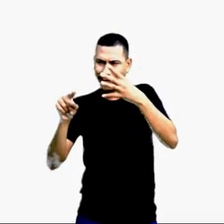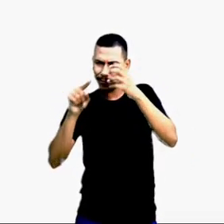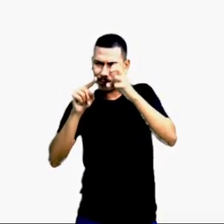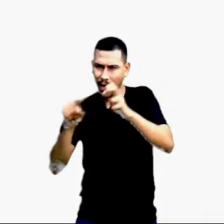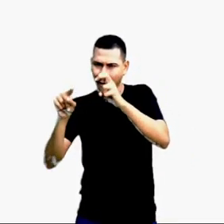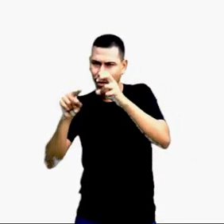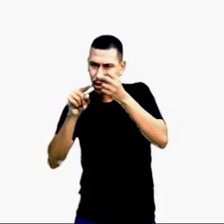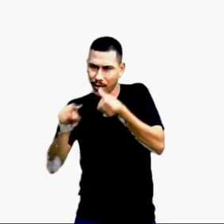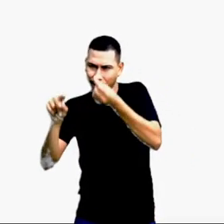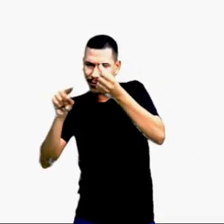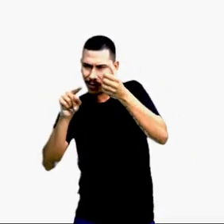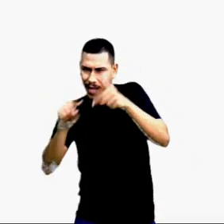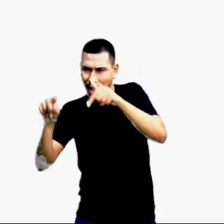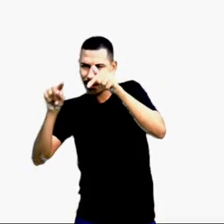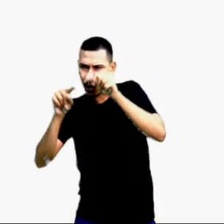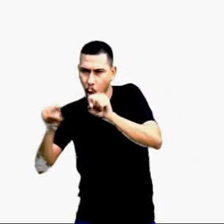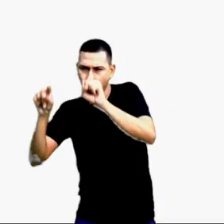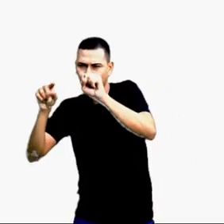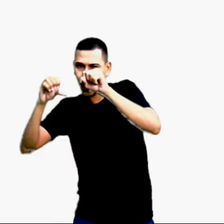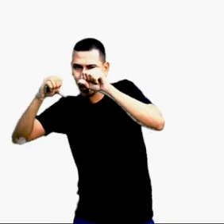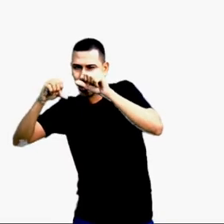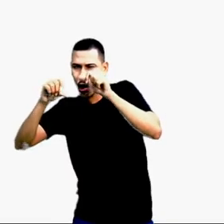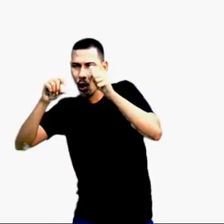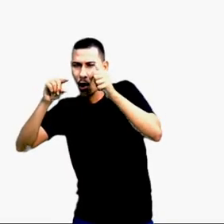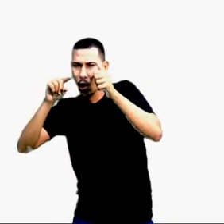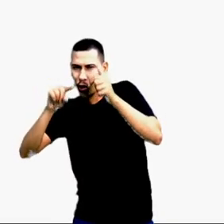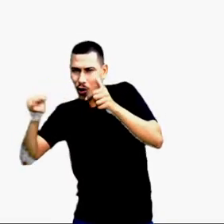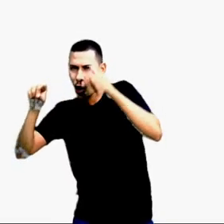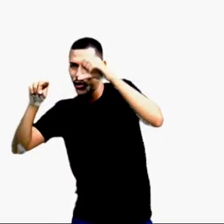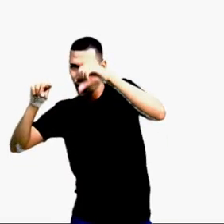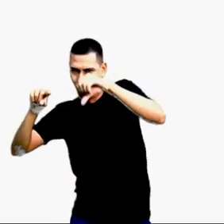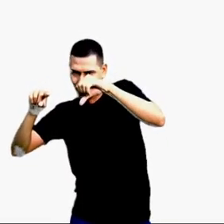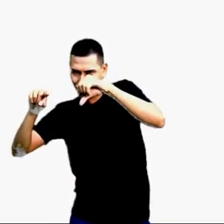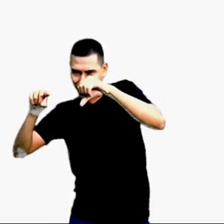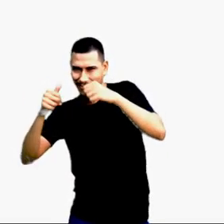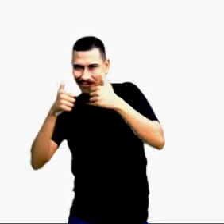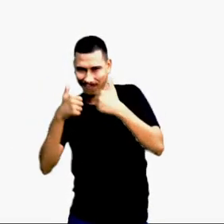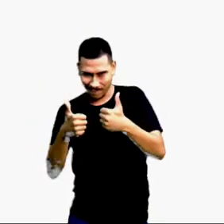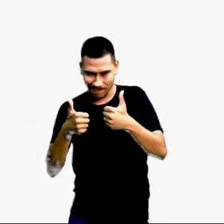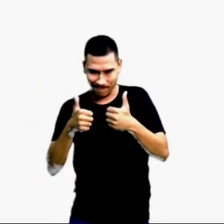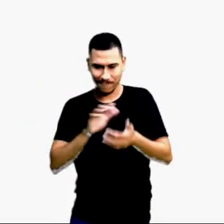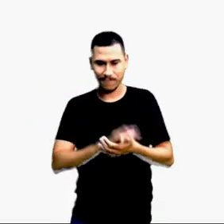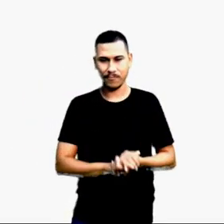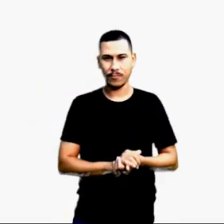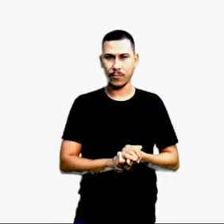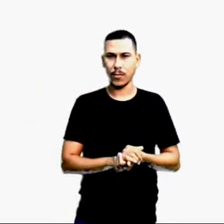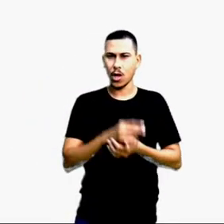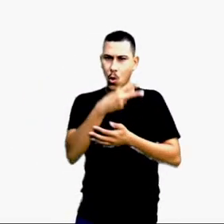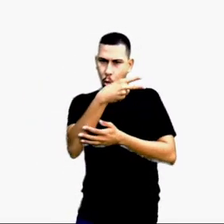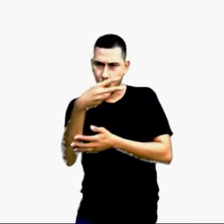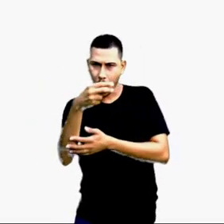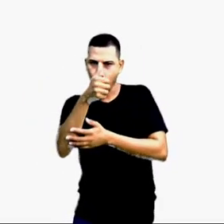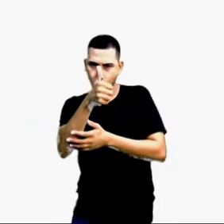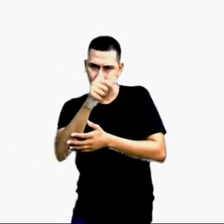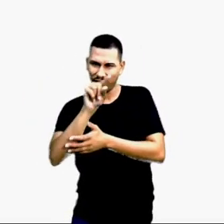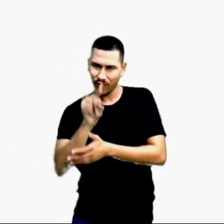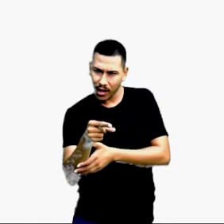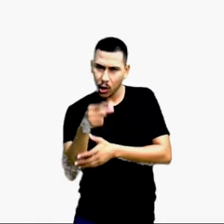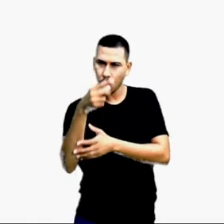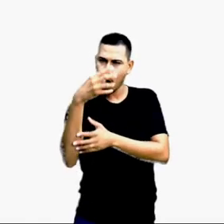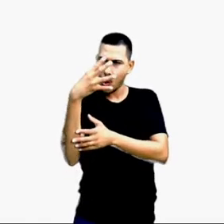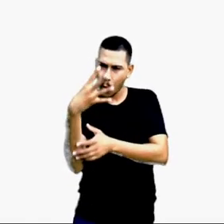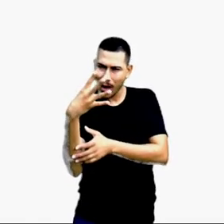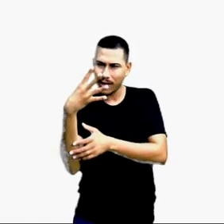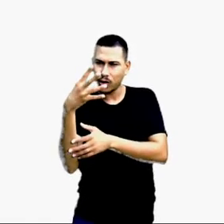7, 8, mais uma, 9, ok? Será igual a 1,4